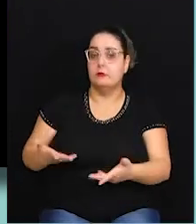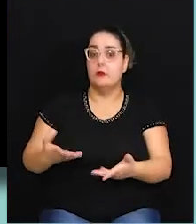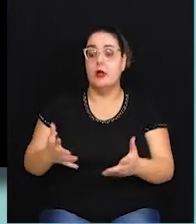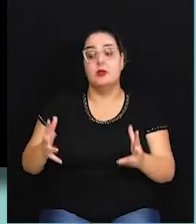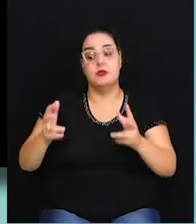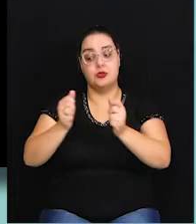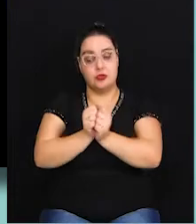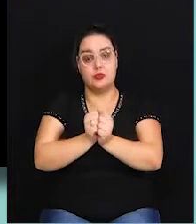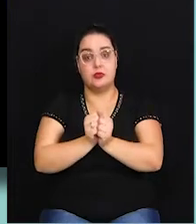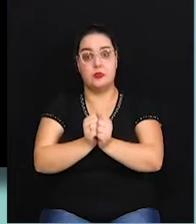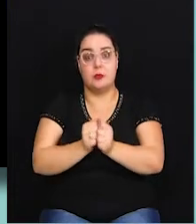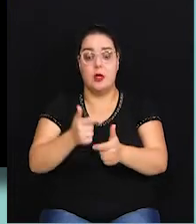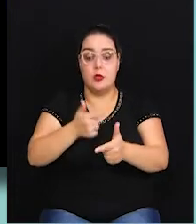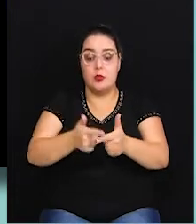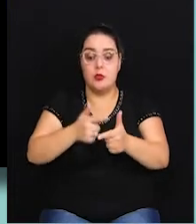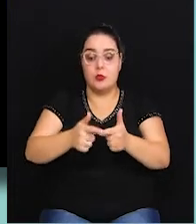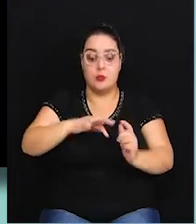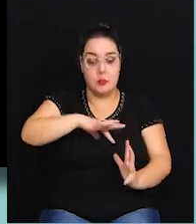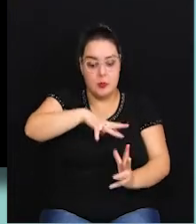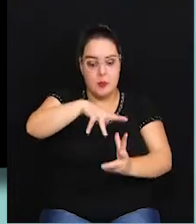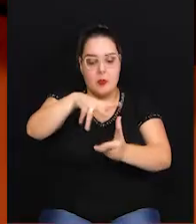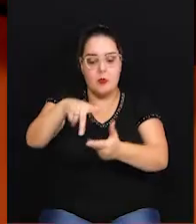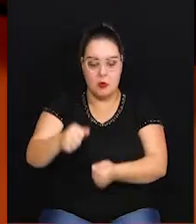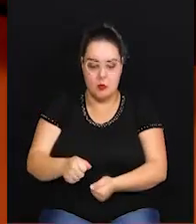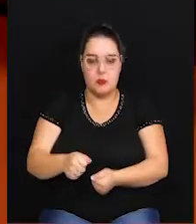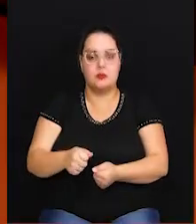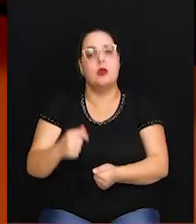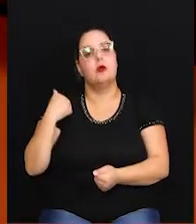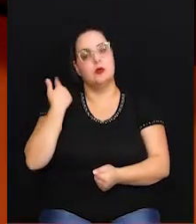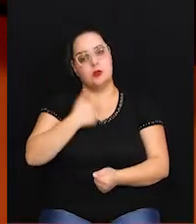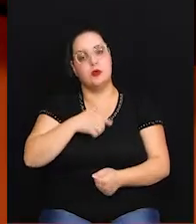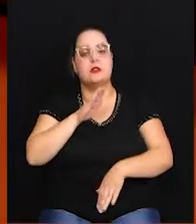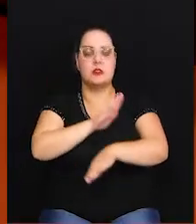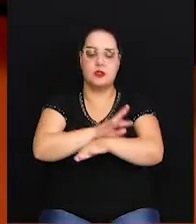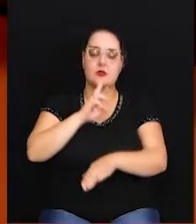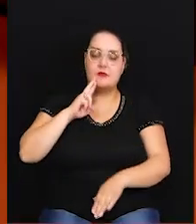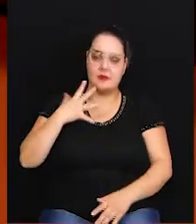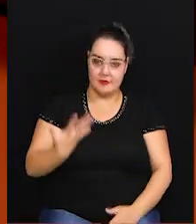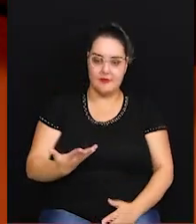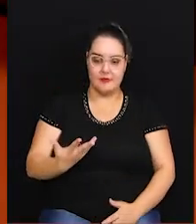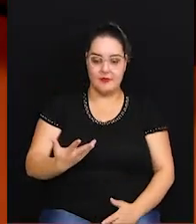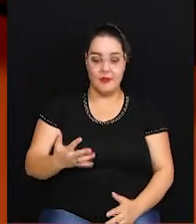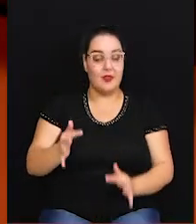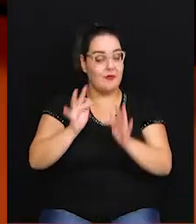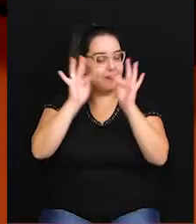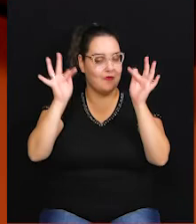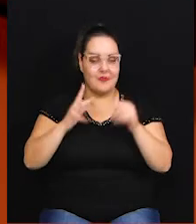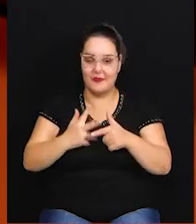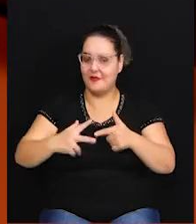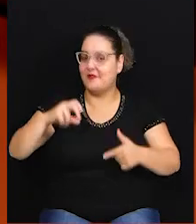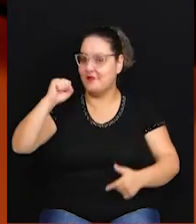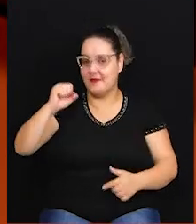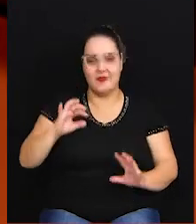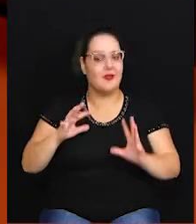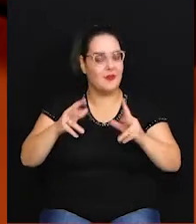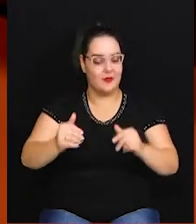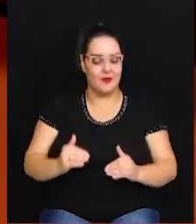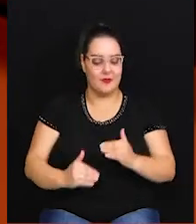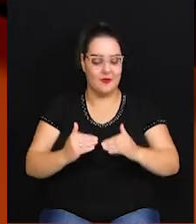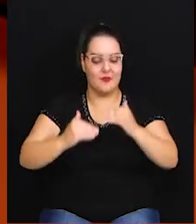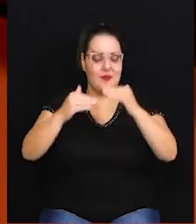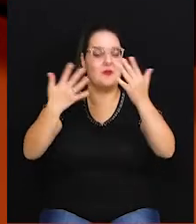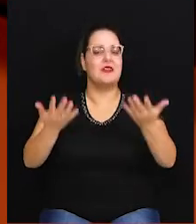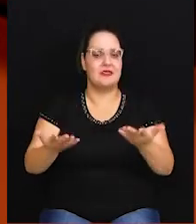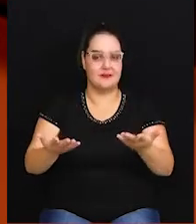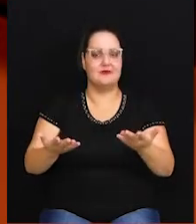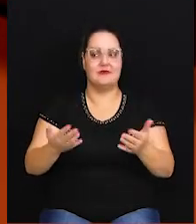global. Então, eu me sinto muito feliz com aquilo que a gente tem conquistado e também com todo o nosso